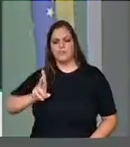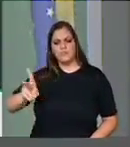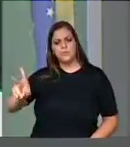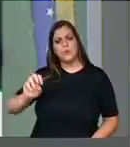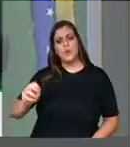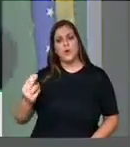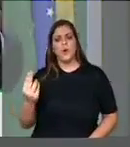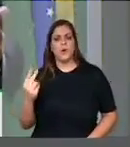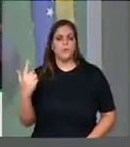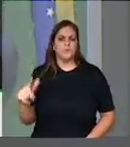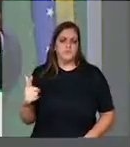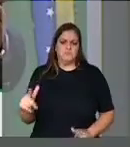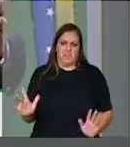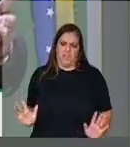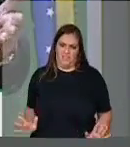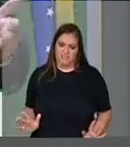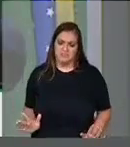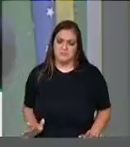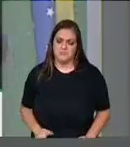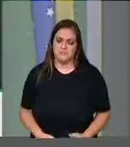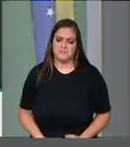específica. Não é como é